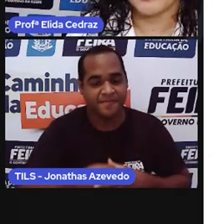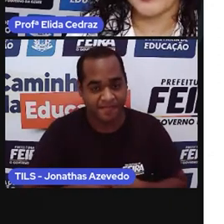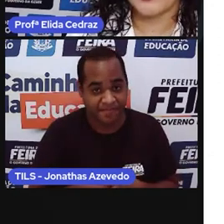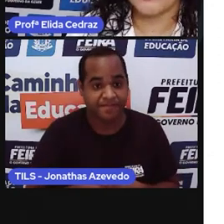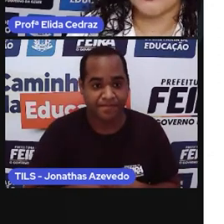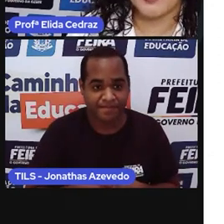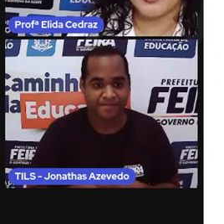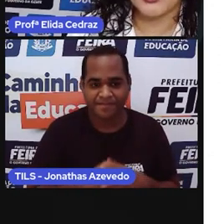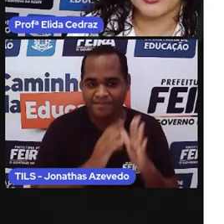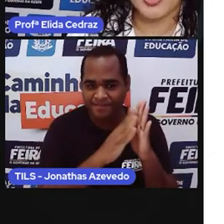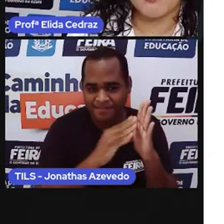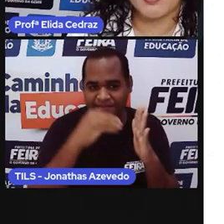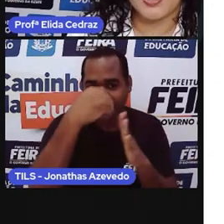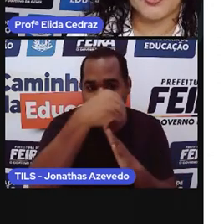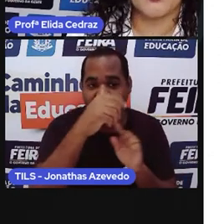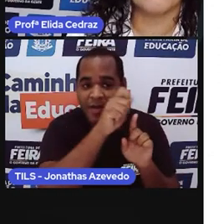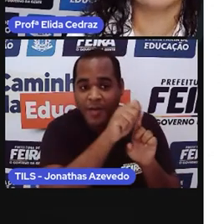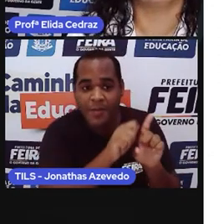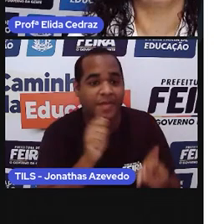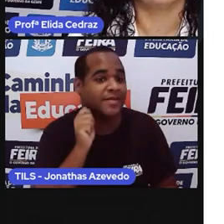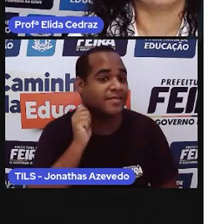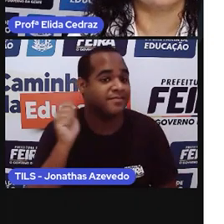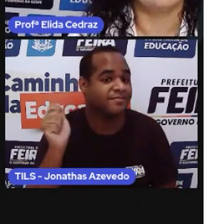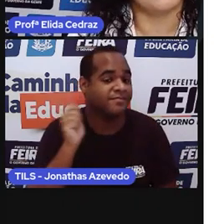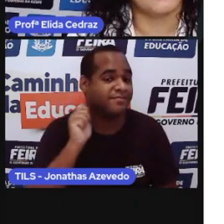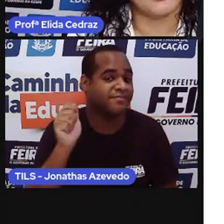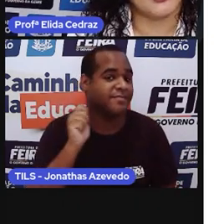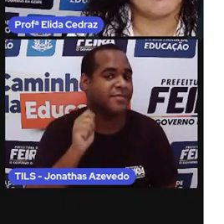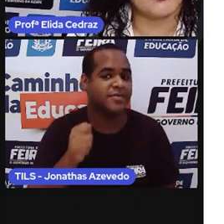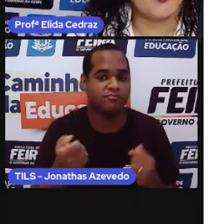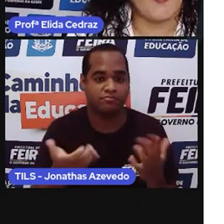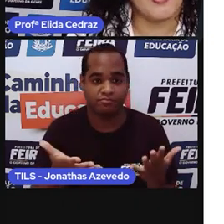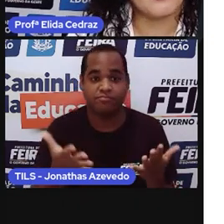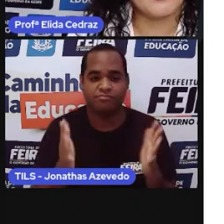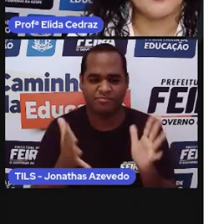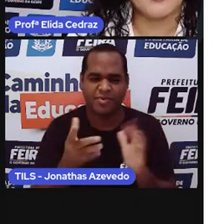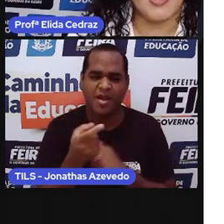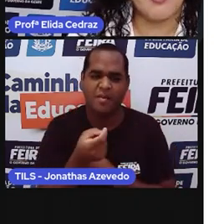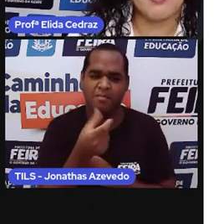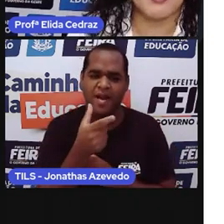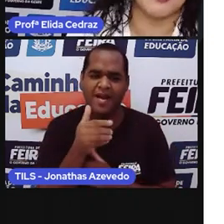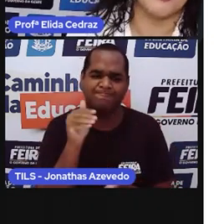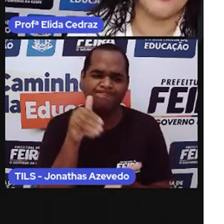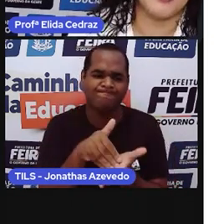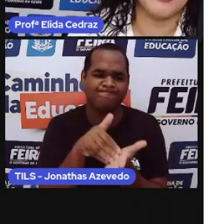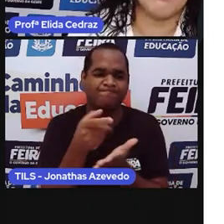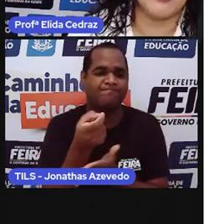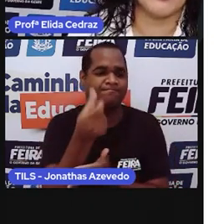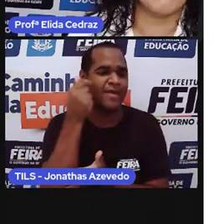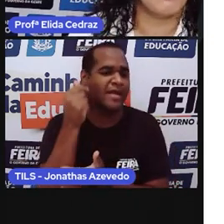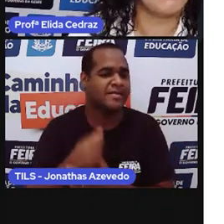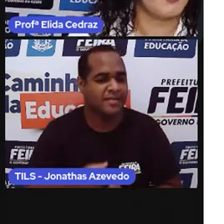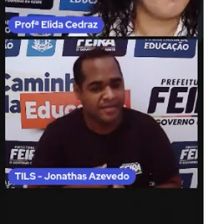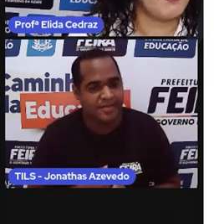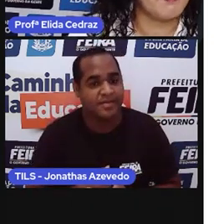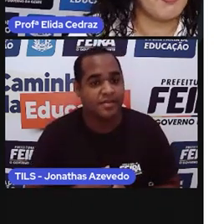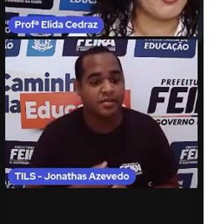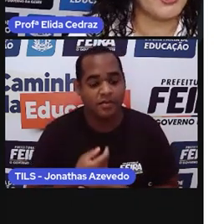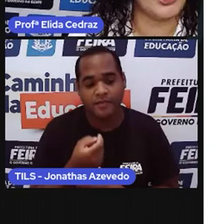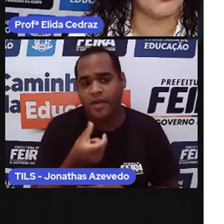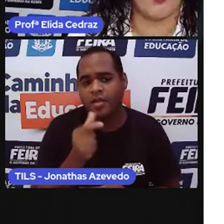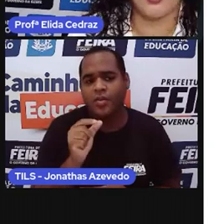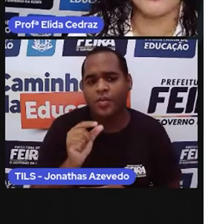O calendário do mês de abril. Nós já estamos quase terminando esse mês. Falta